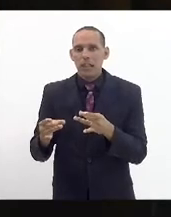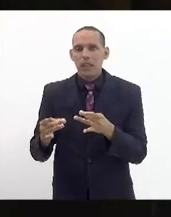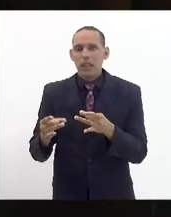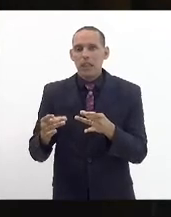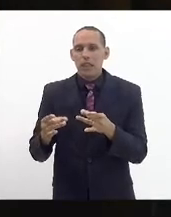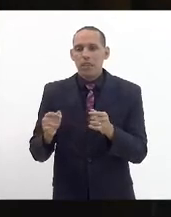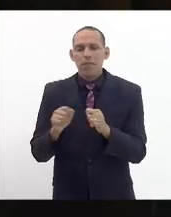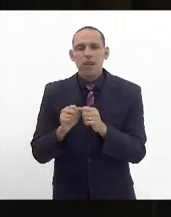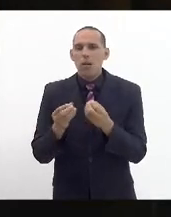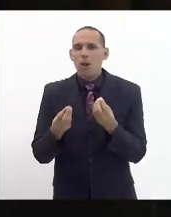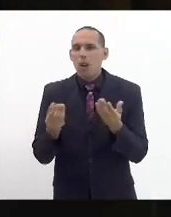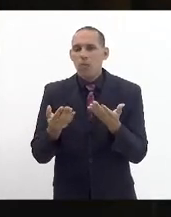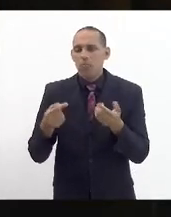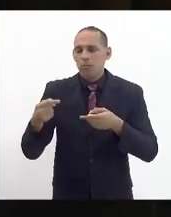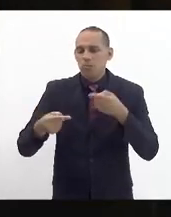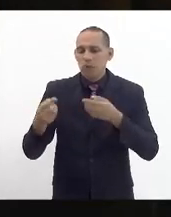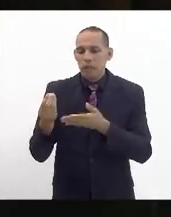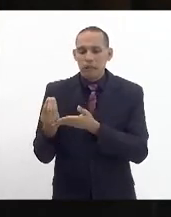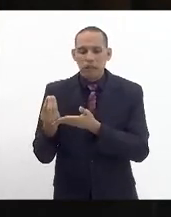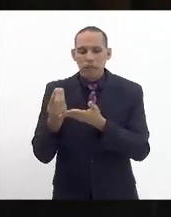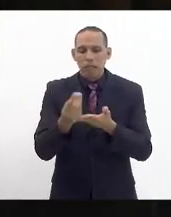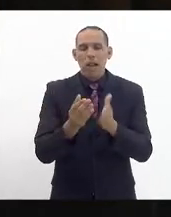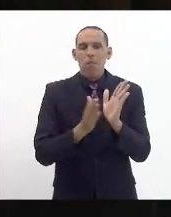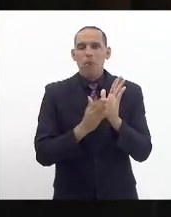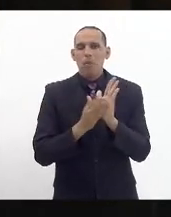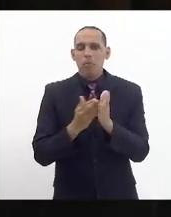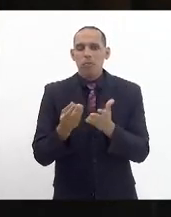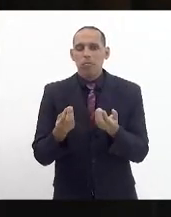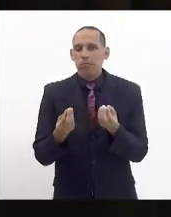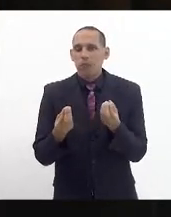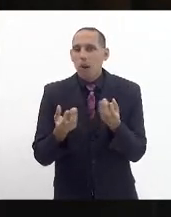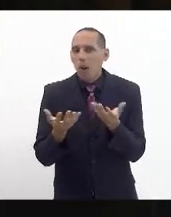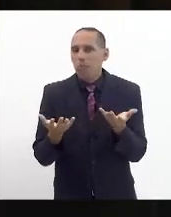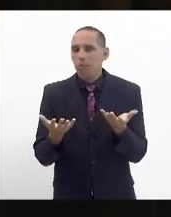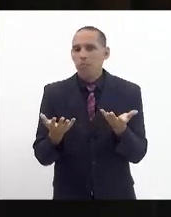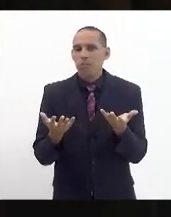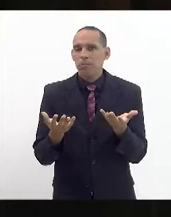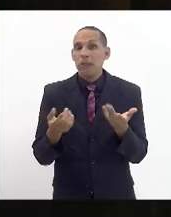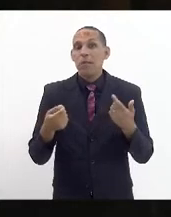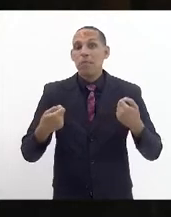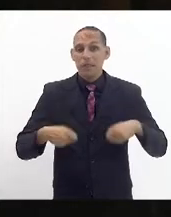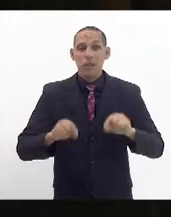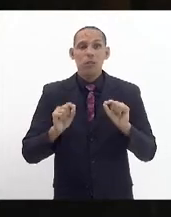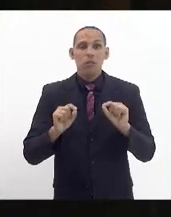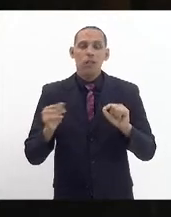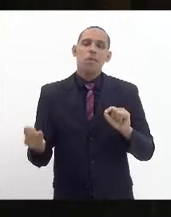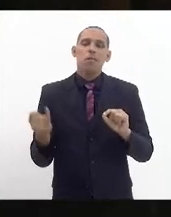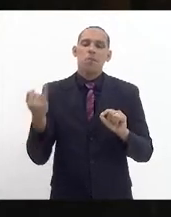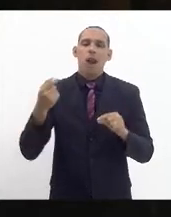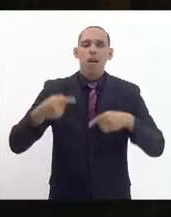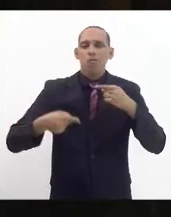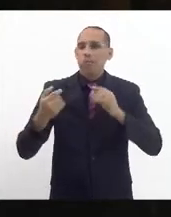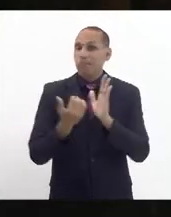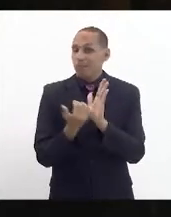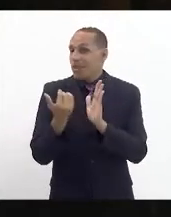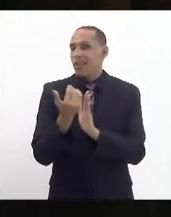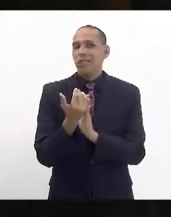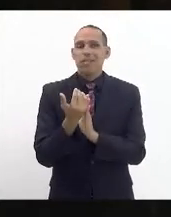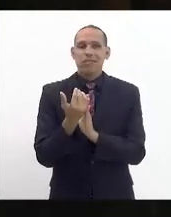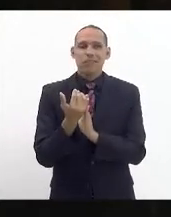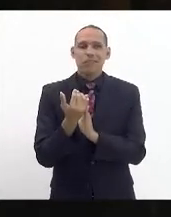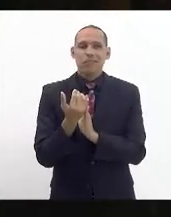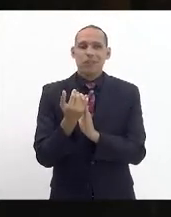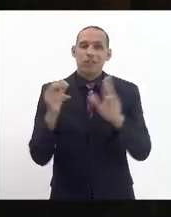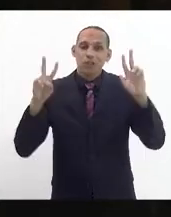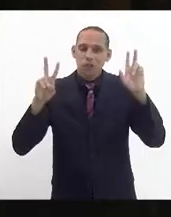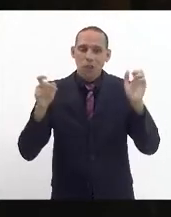a uma política como essa proposta. Então, sem dúvida nenhuma, é importante que mais debates sejam construídos